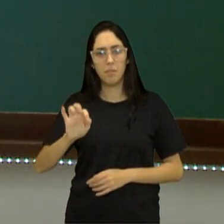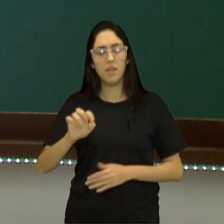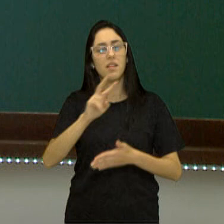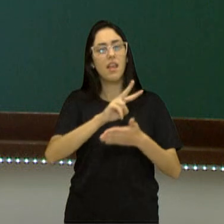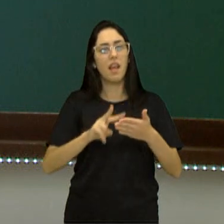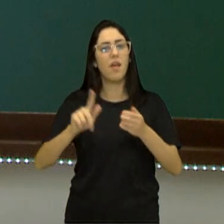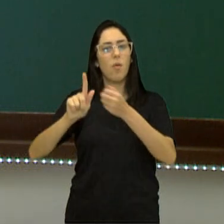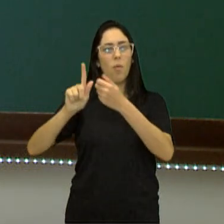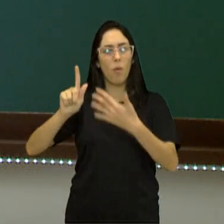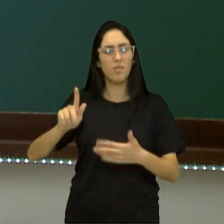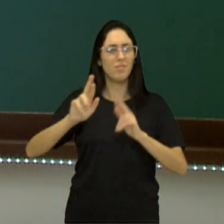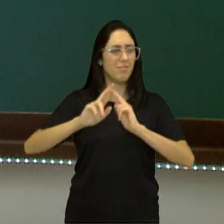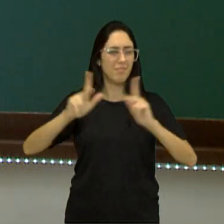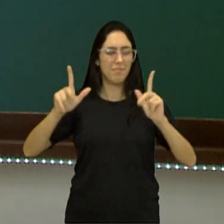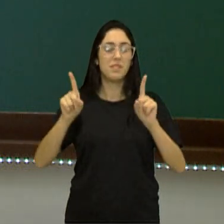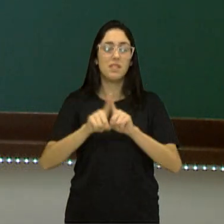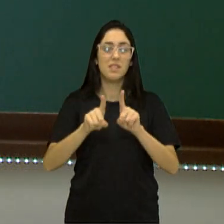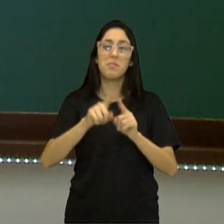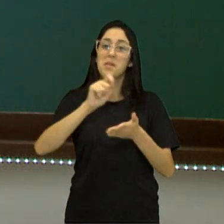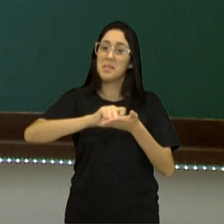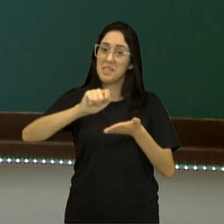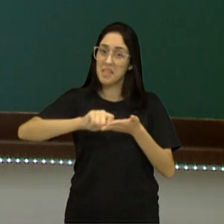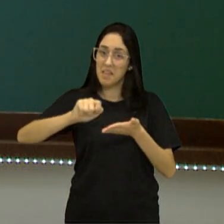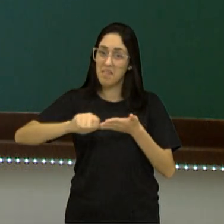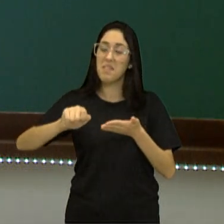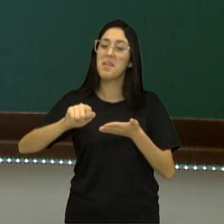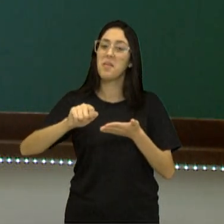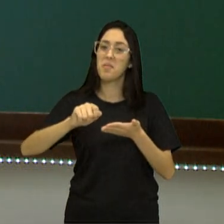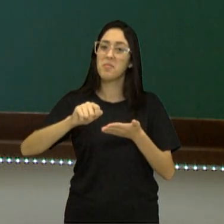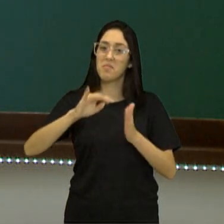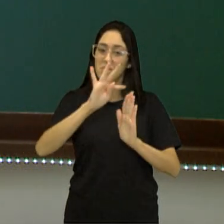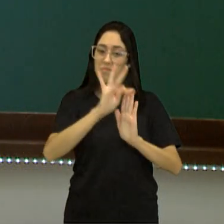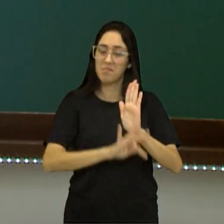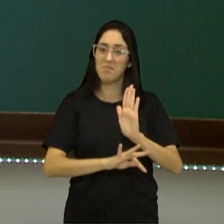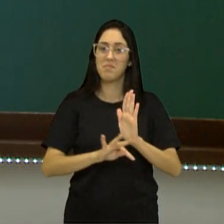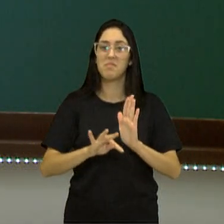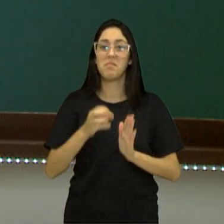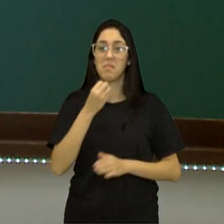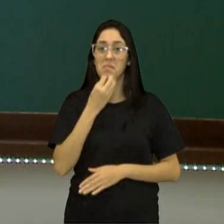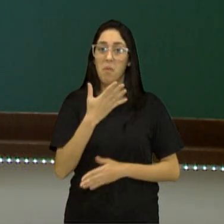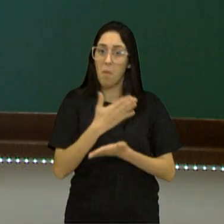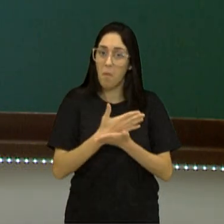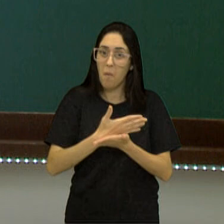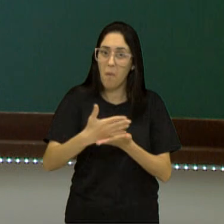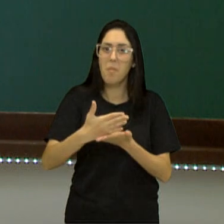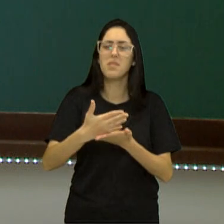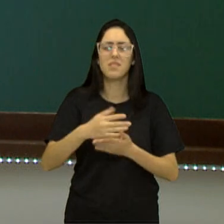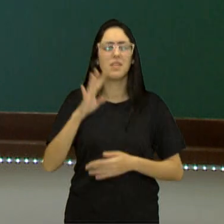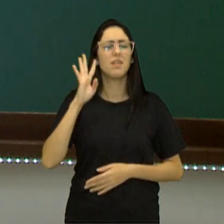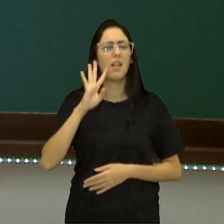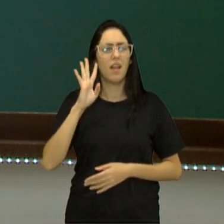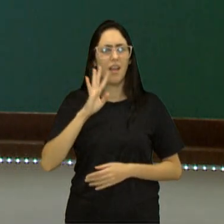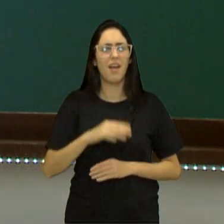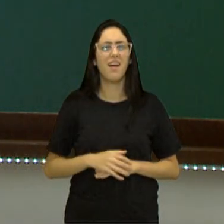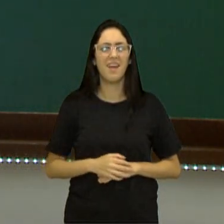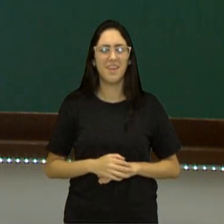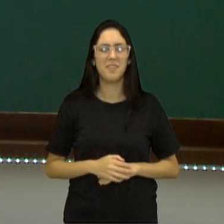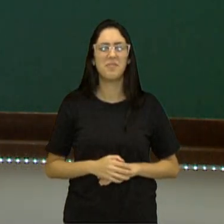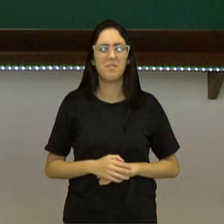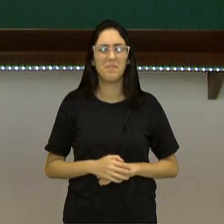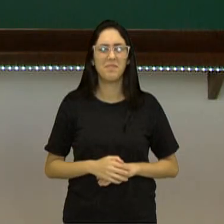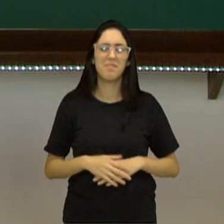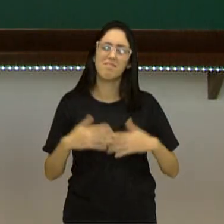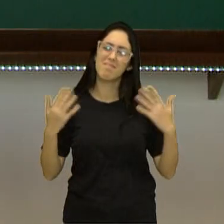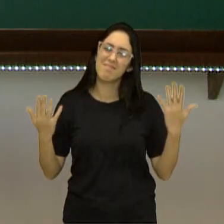fantástico e produzimos um verbete enciclopédia. Demos início a essa produção. Muito legal, não é?